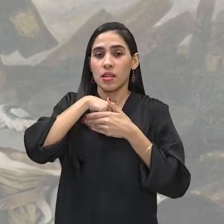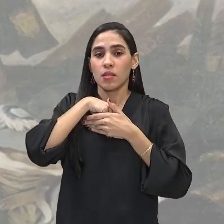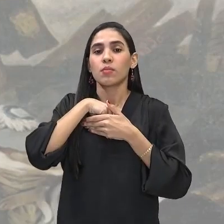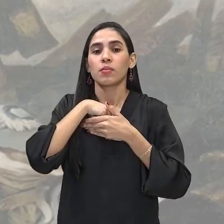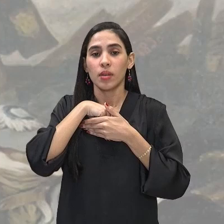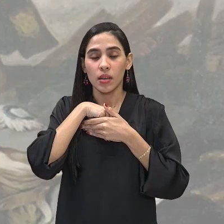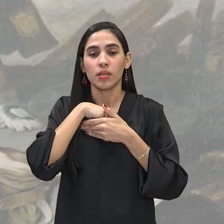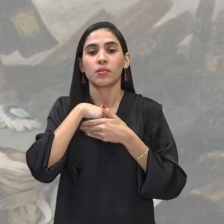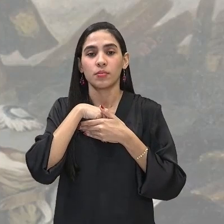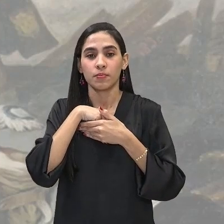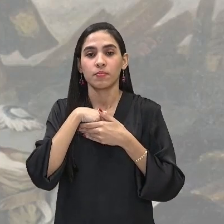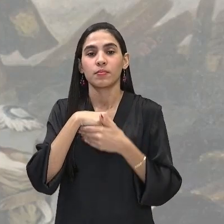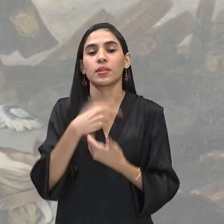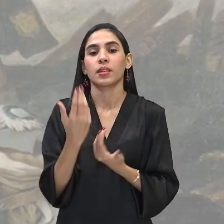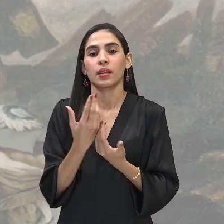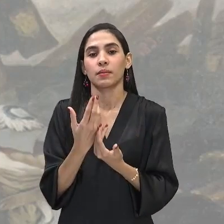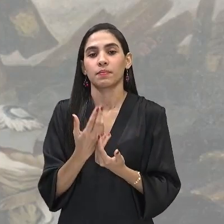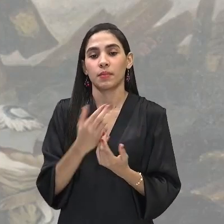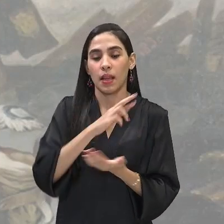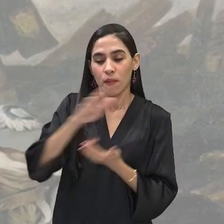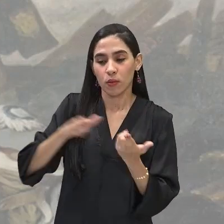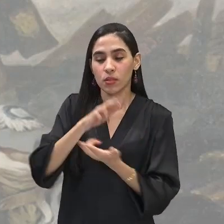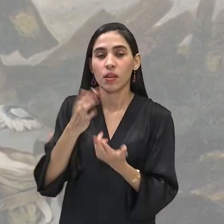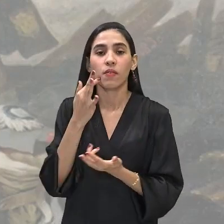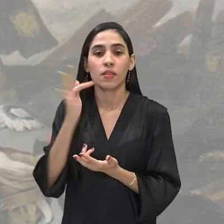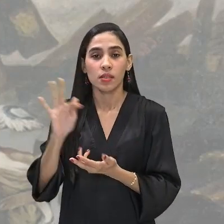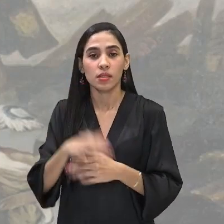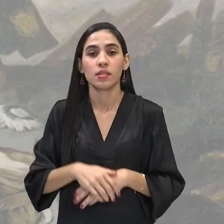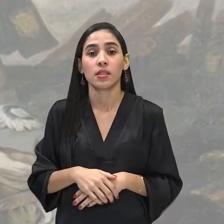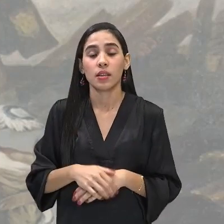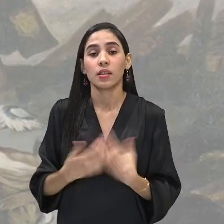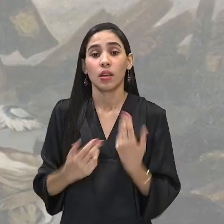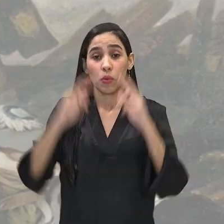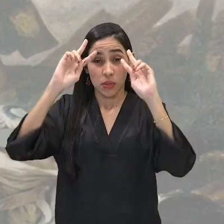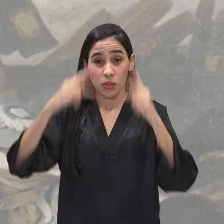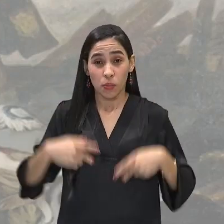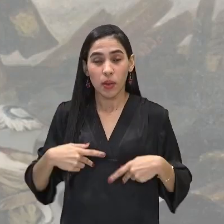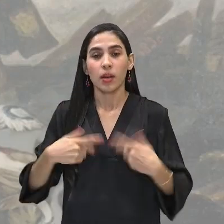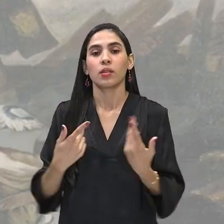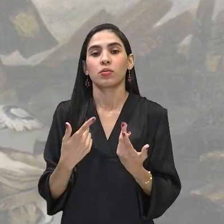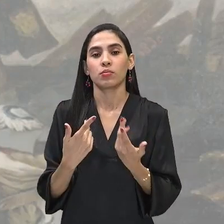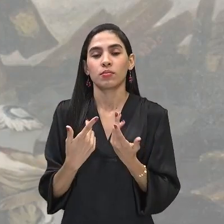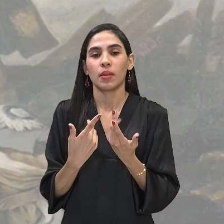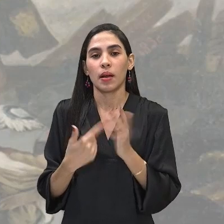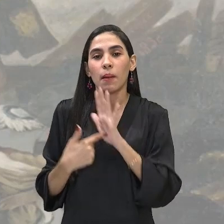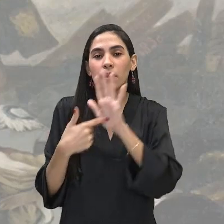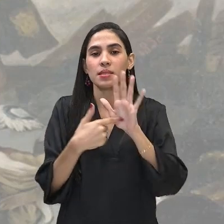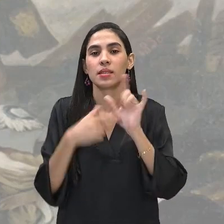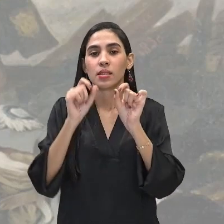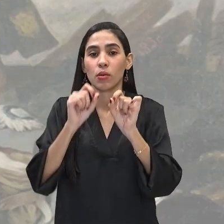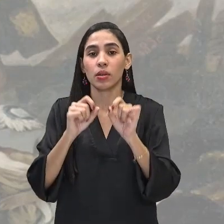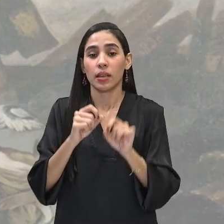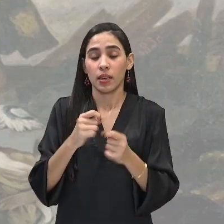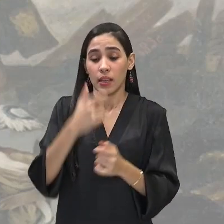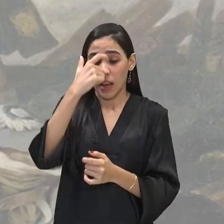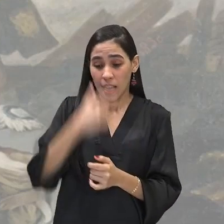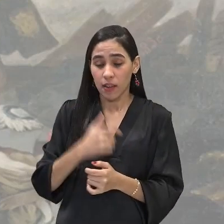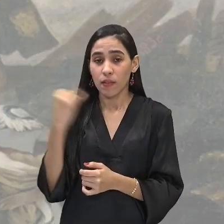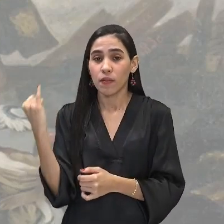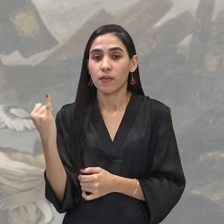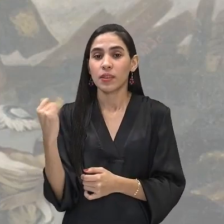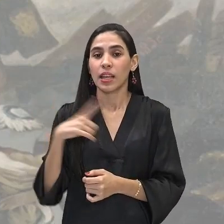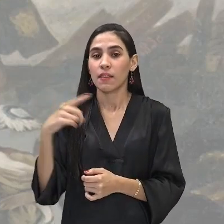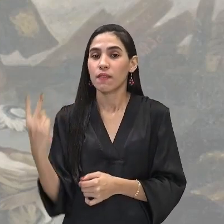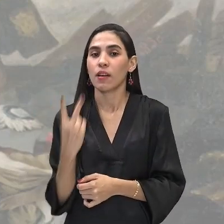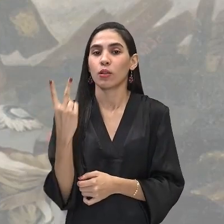produto dessa Revolução Francesa. Então, o indivíduo surge aí, e então, agora ele é valorizado.